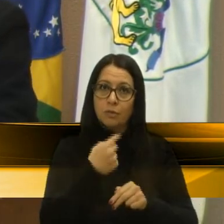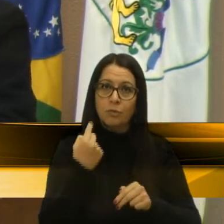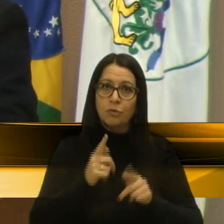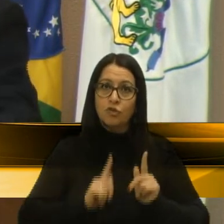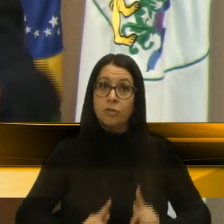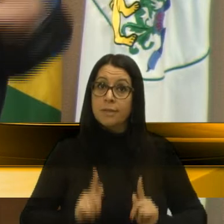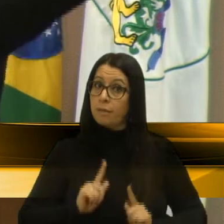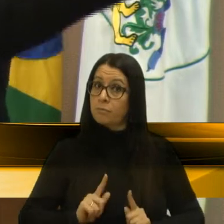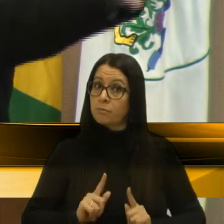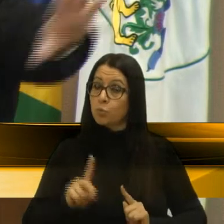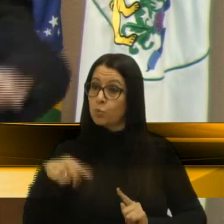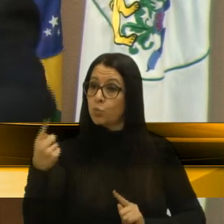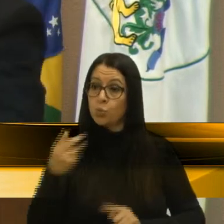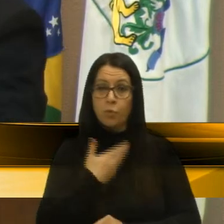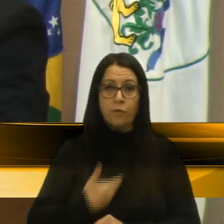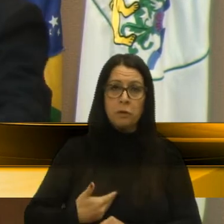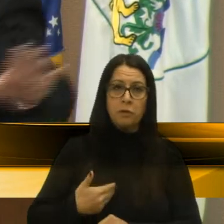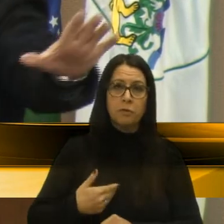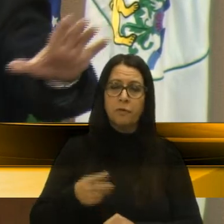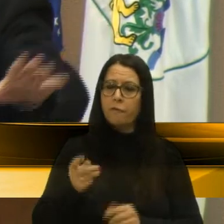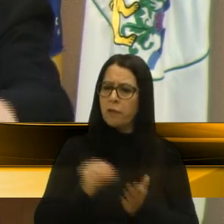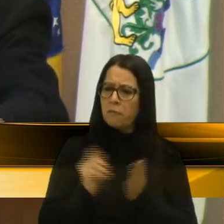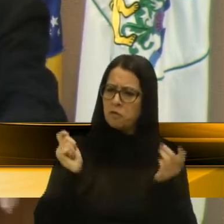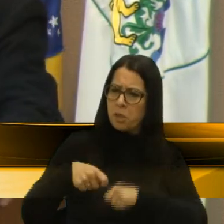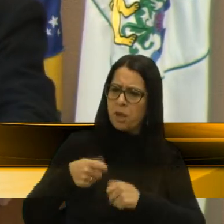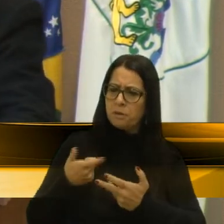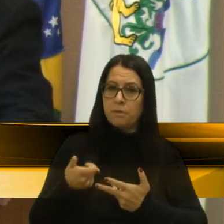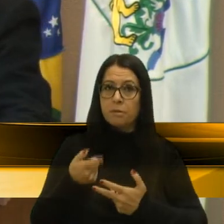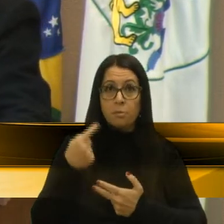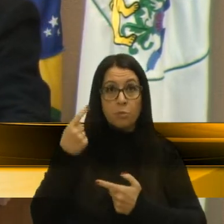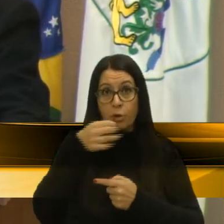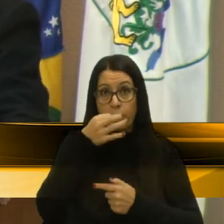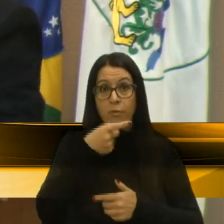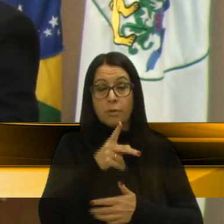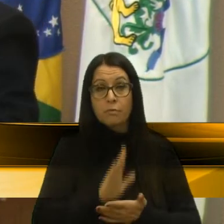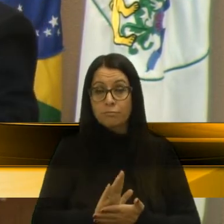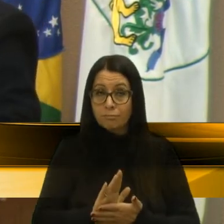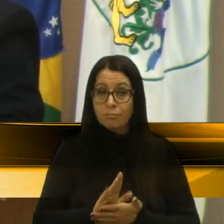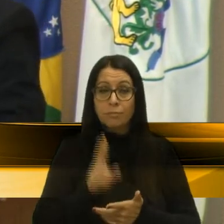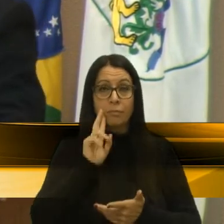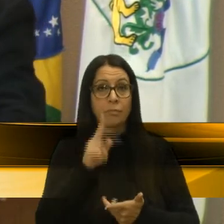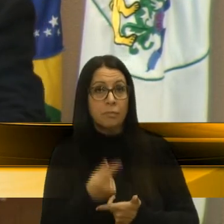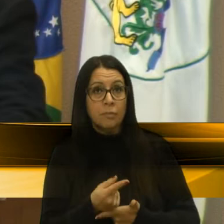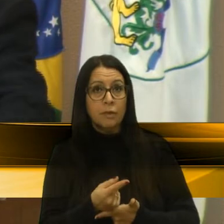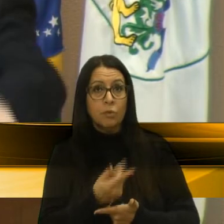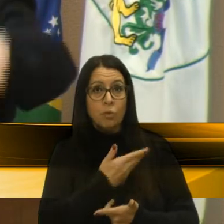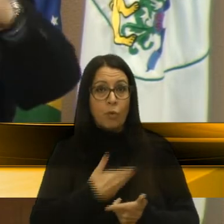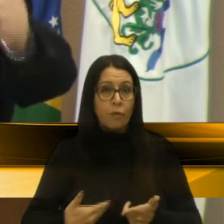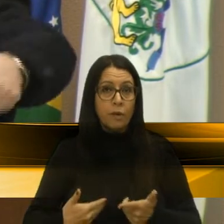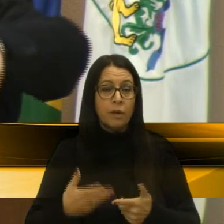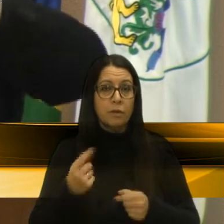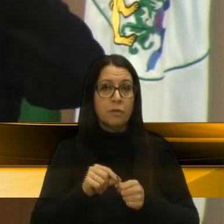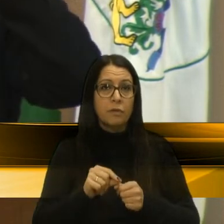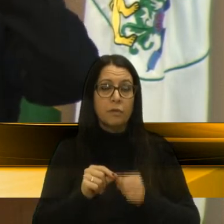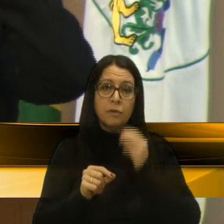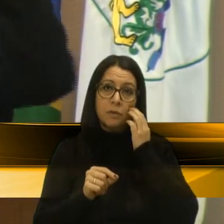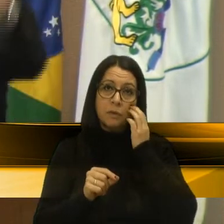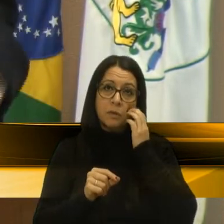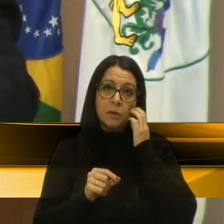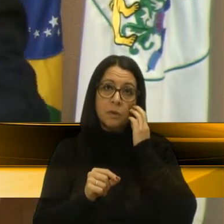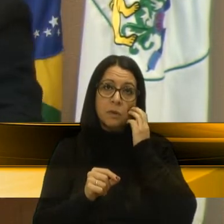Felipe me socorre, a total incapacidade gerencial, porque era um governo que se apresentava como